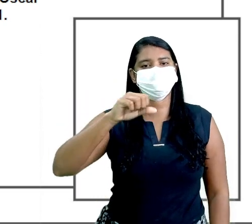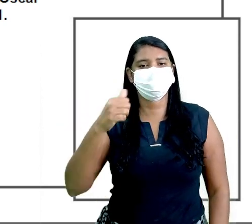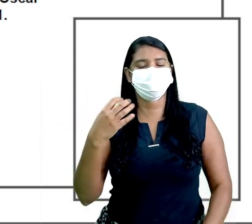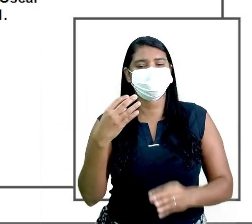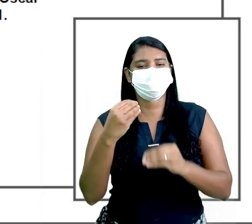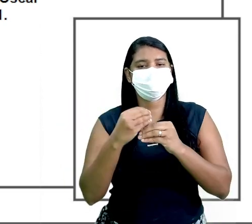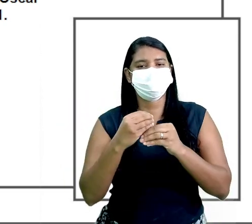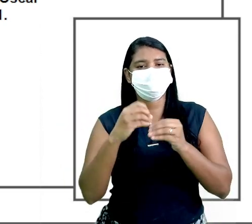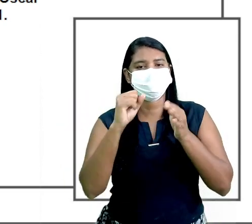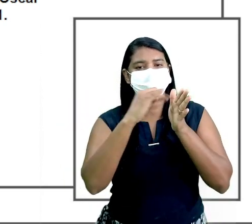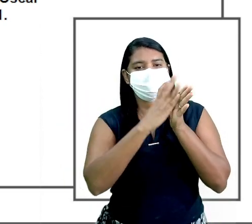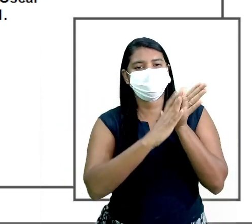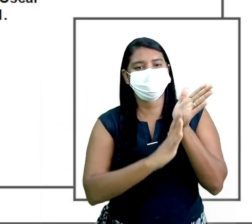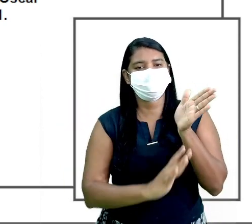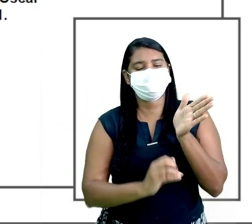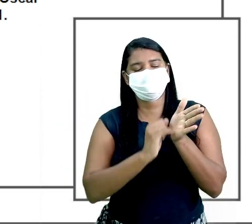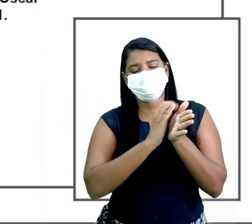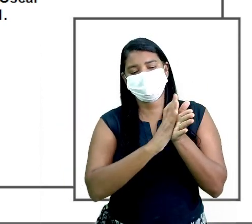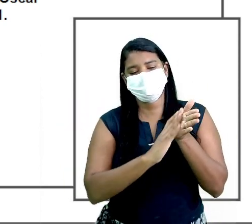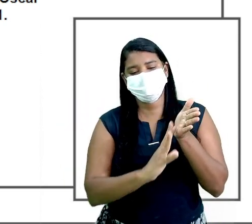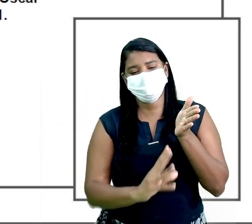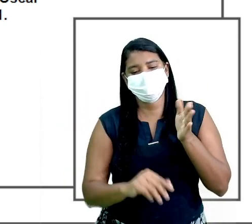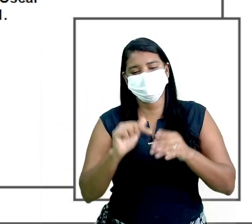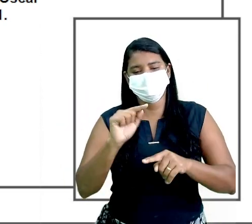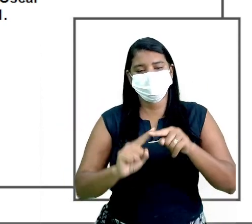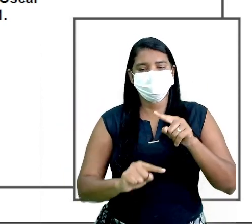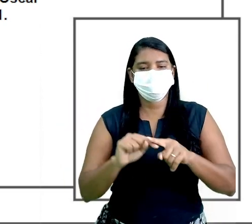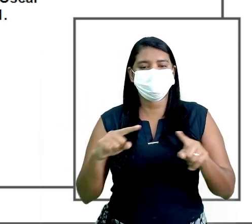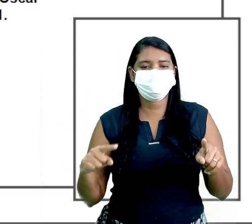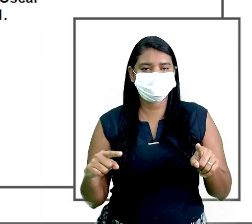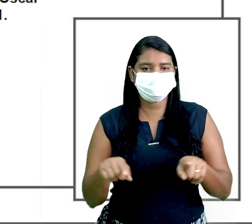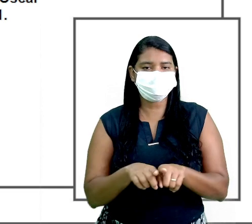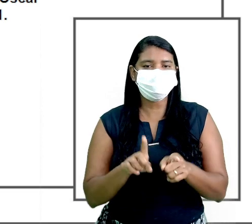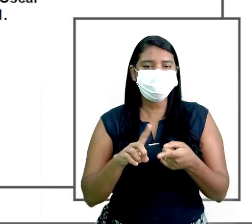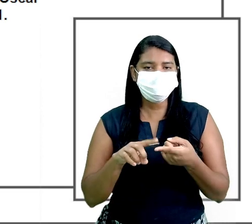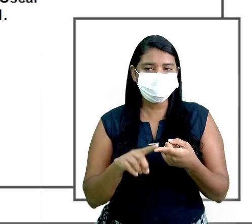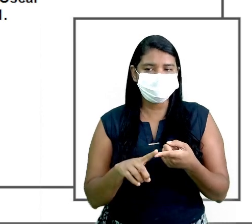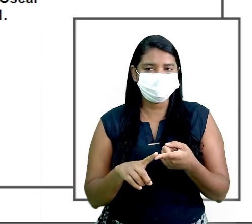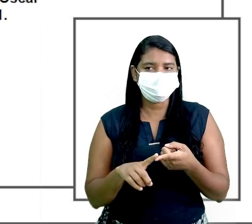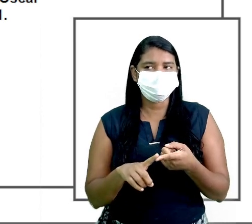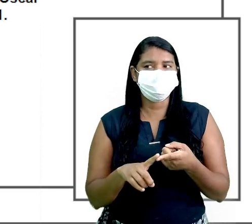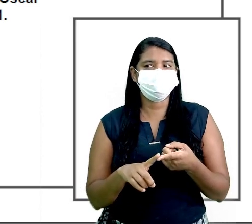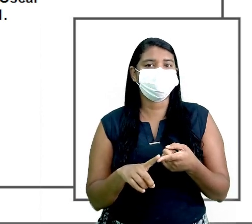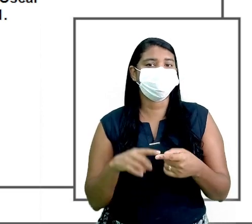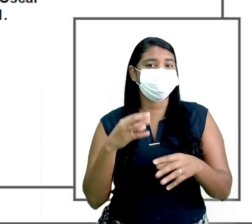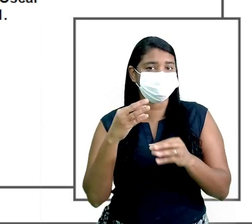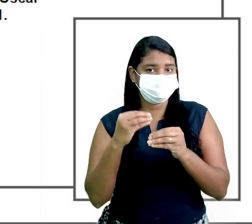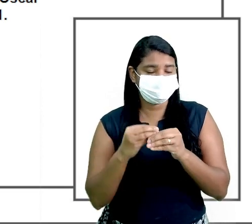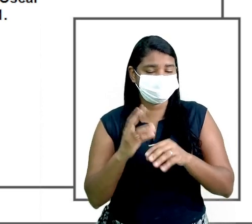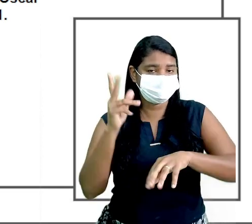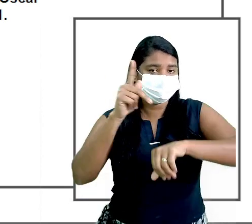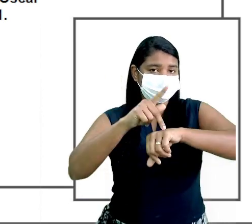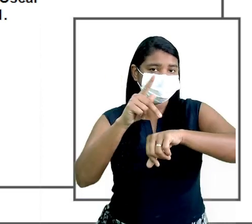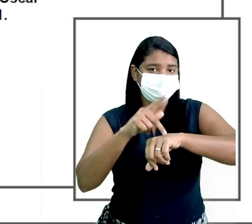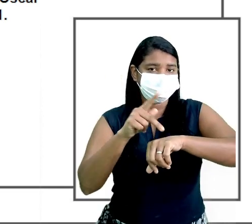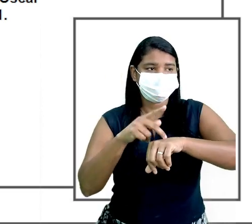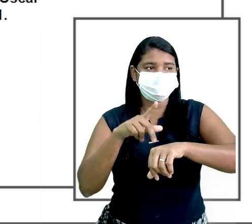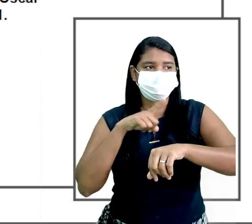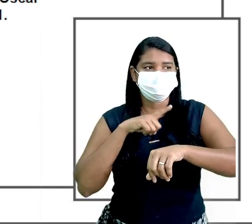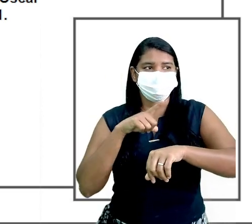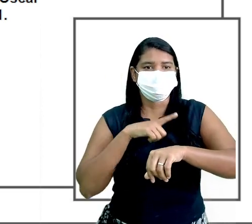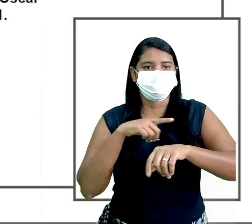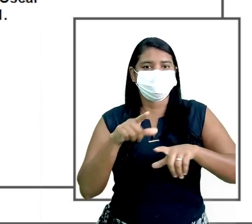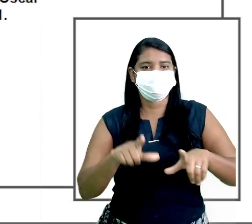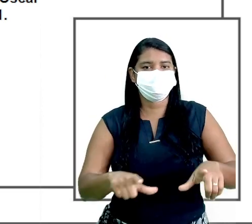de texturas, né? Da associação de materiais naturais, né? Inclusive ele agrega até uma rocha que existia dentro desse